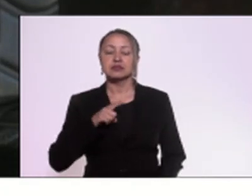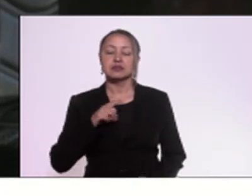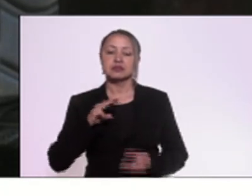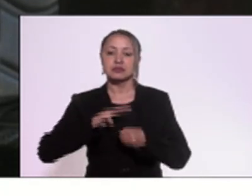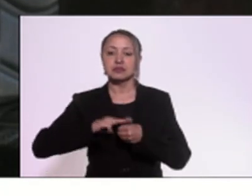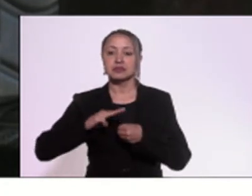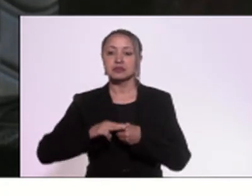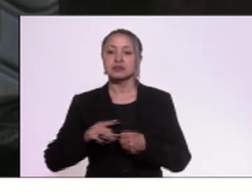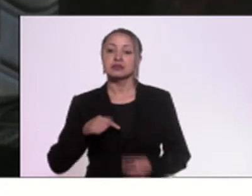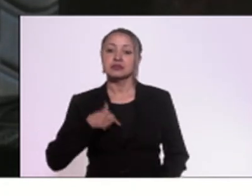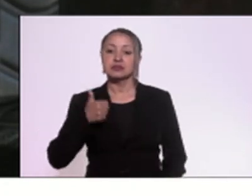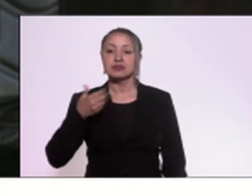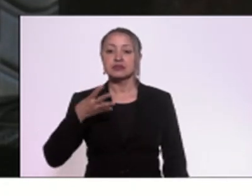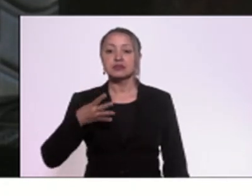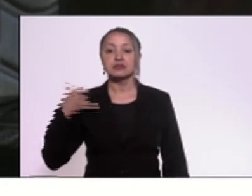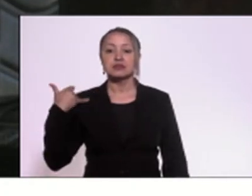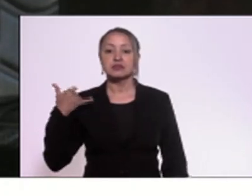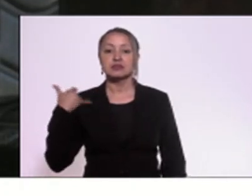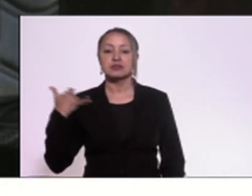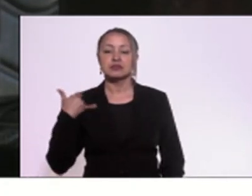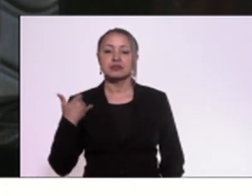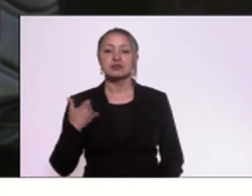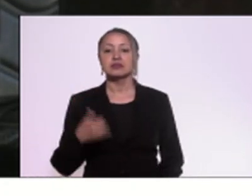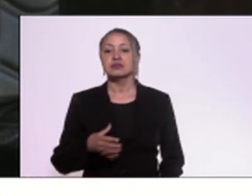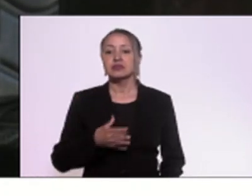presidente da Rio Filme, que tem